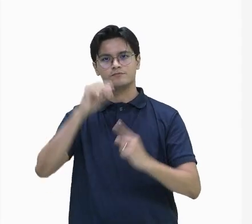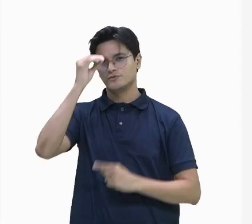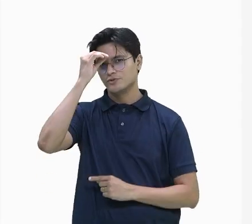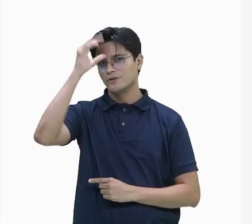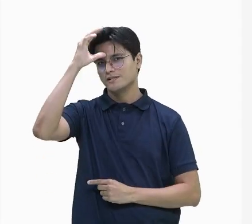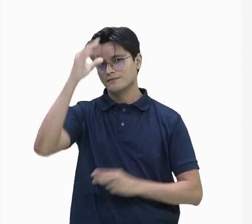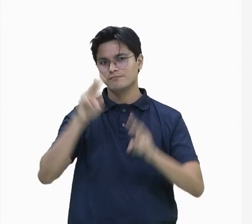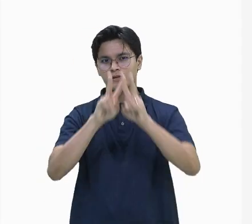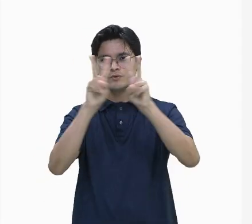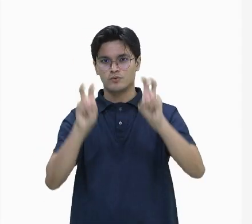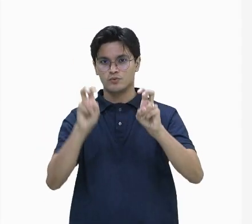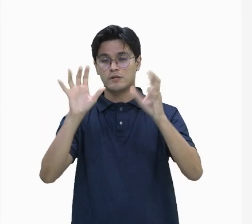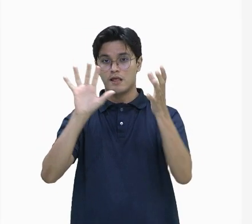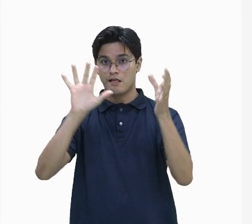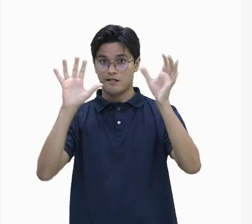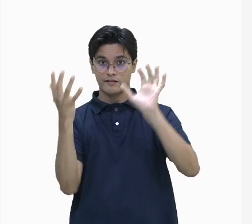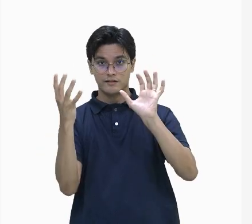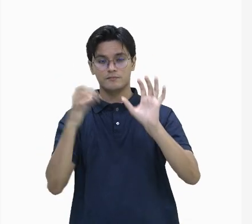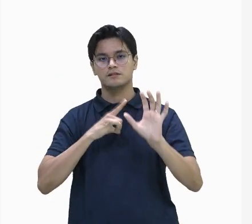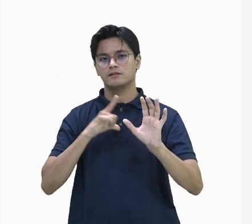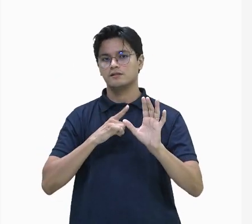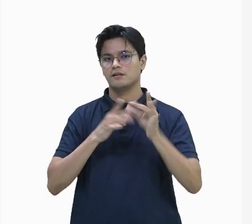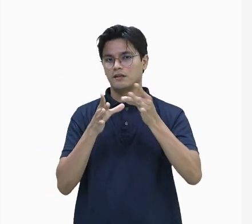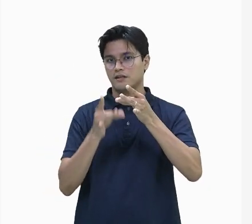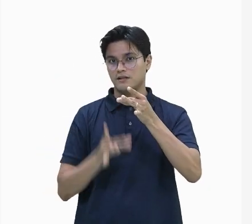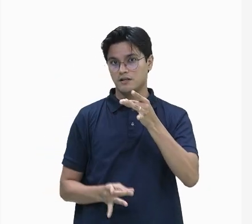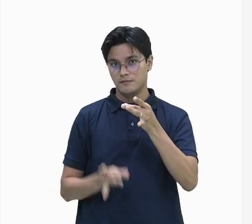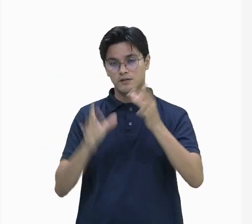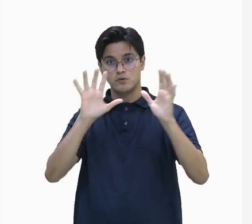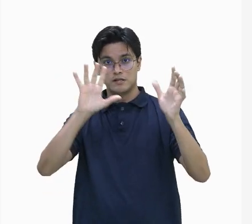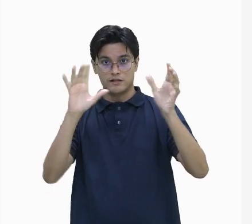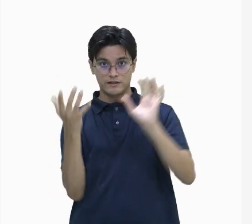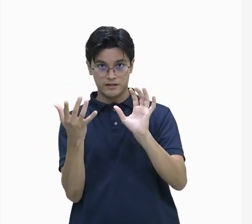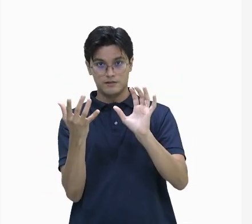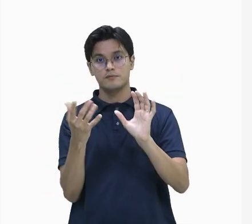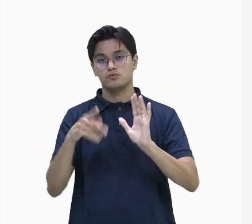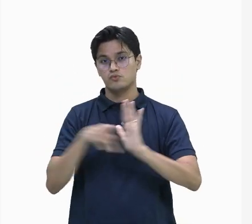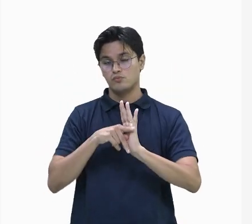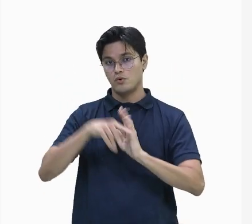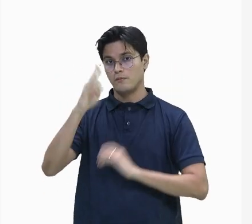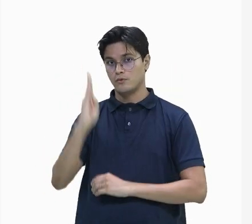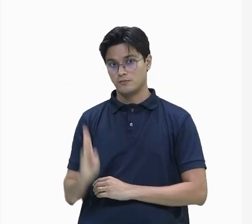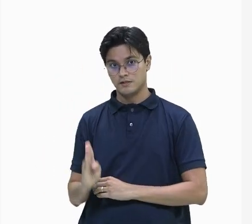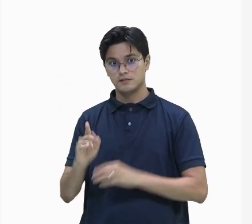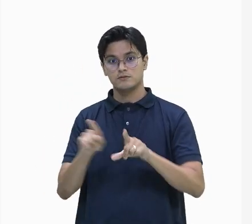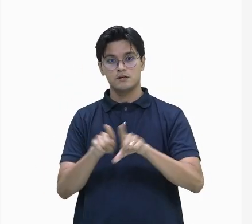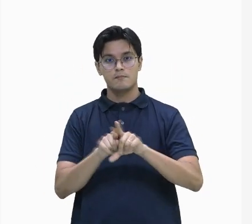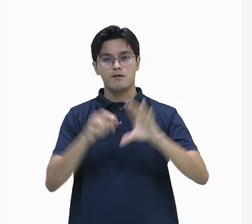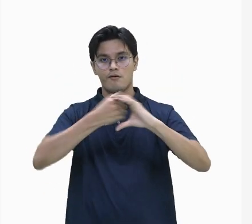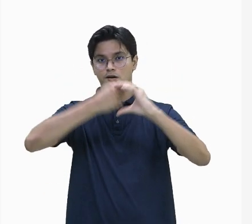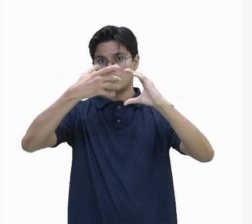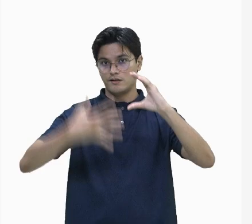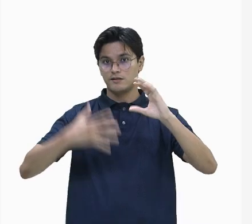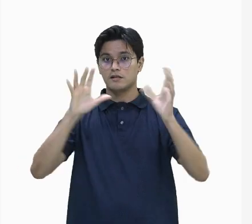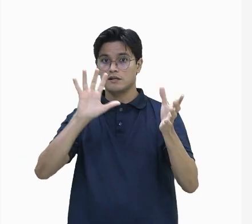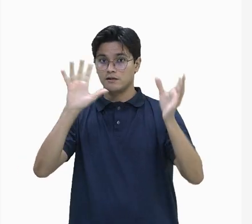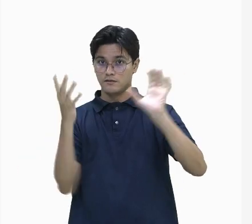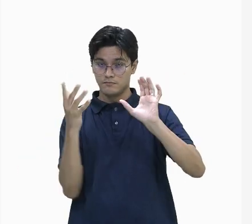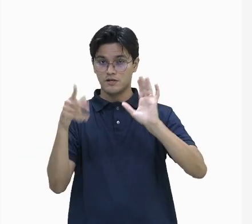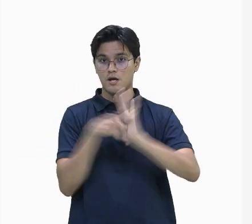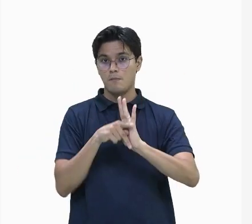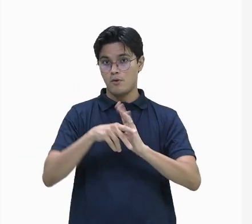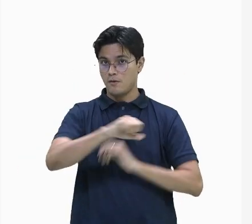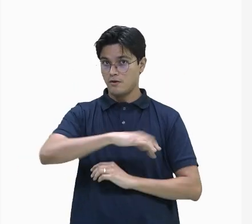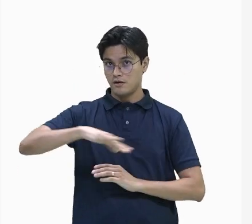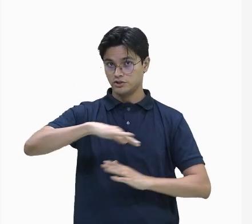conhecimento, clima, detalhamento, climas do Brasil, características climáticas da região